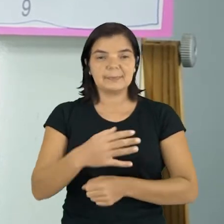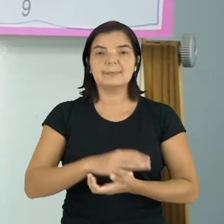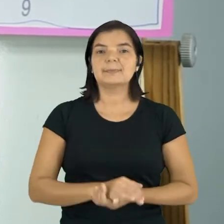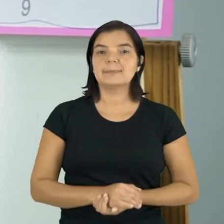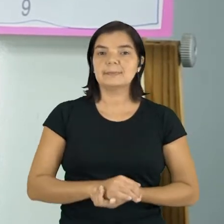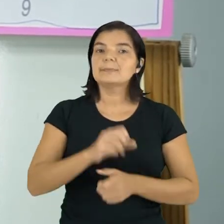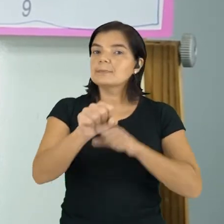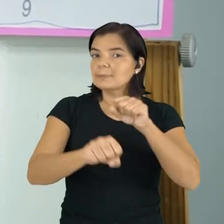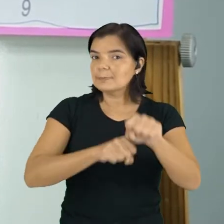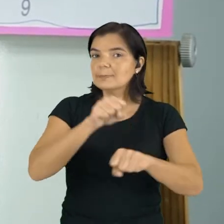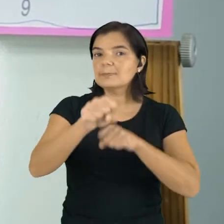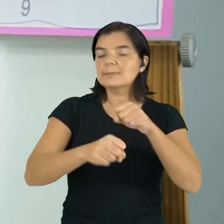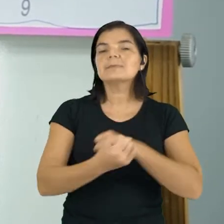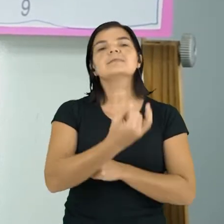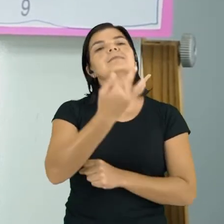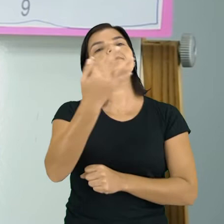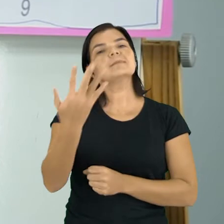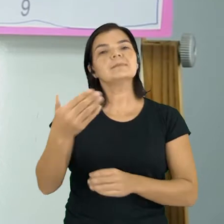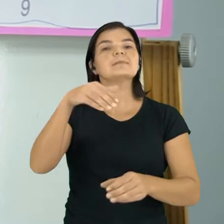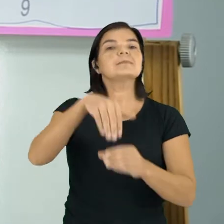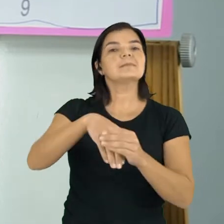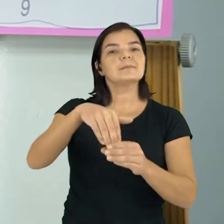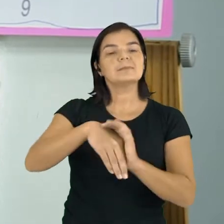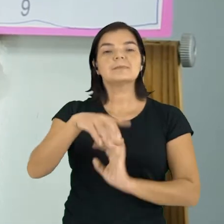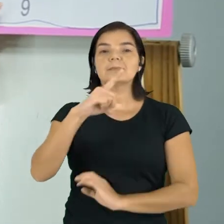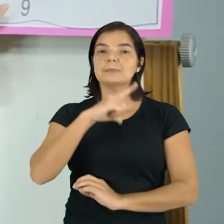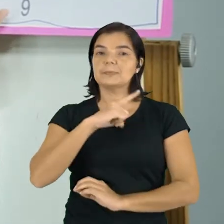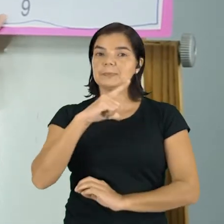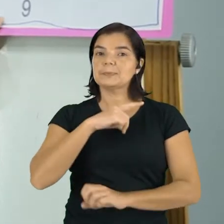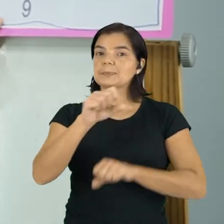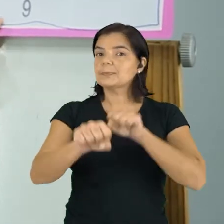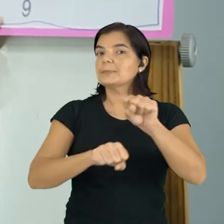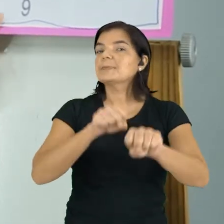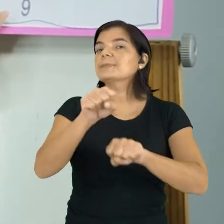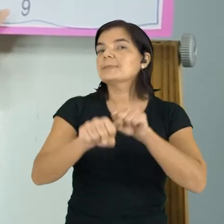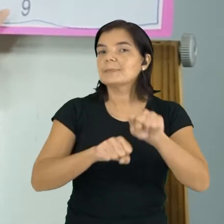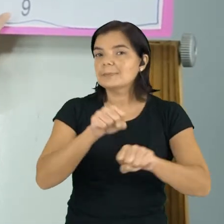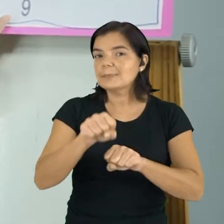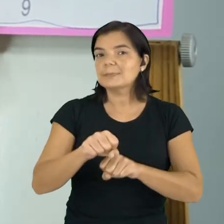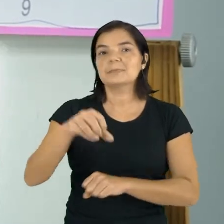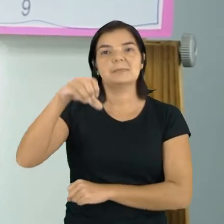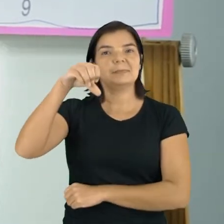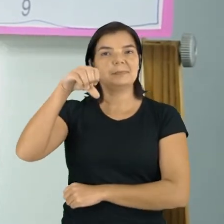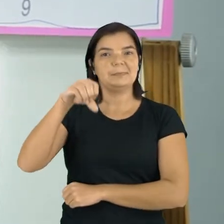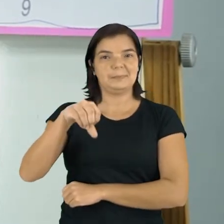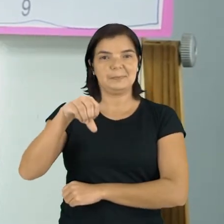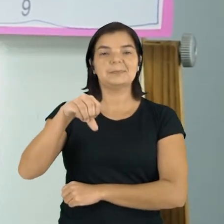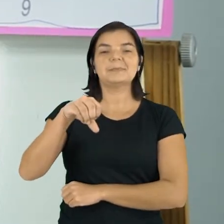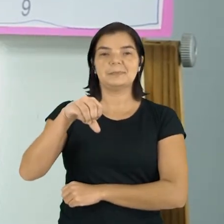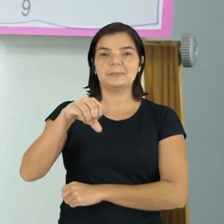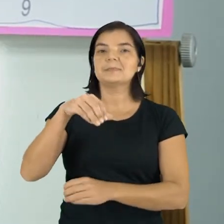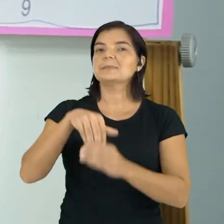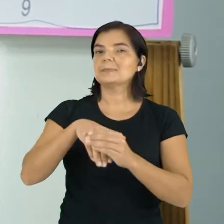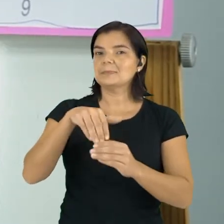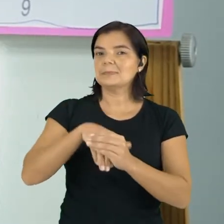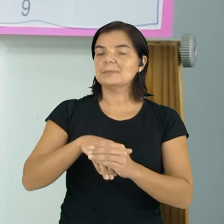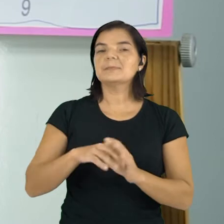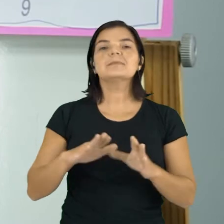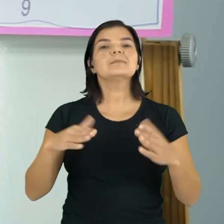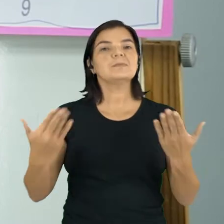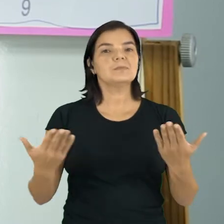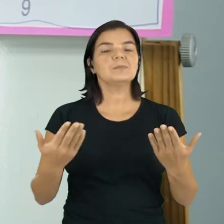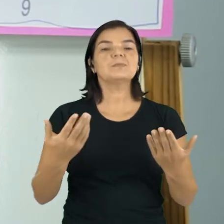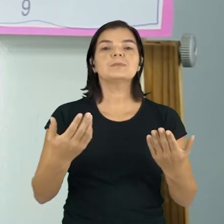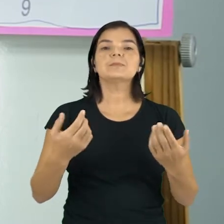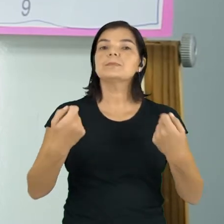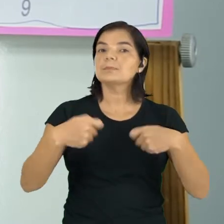certinho? Bicicleta, quantos votos nós tivemos para a bicicleta? 9 votos. E outra